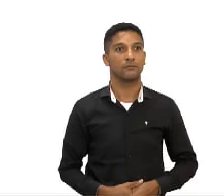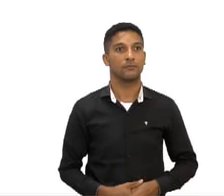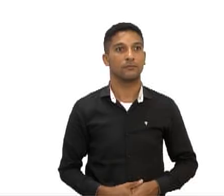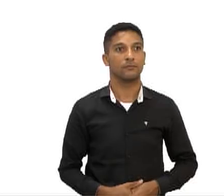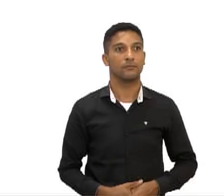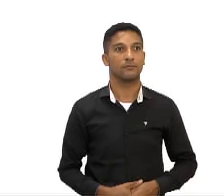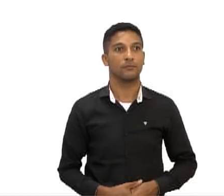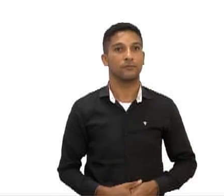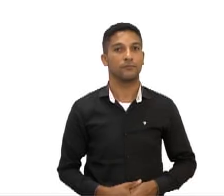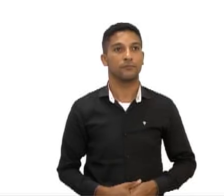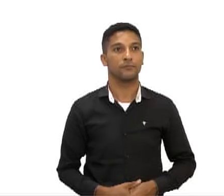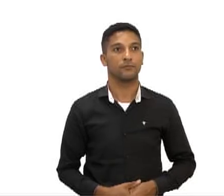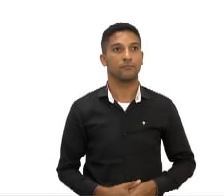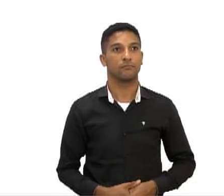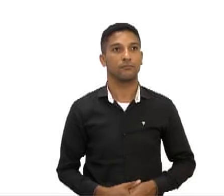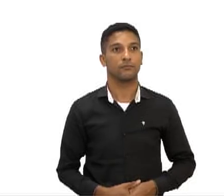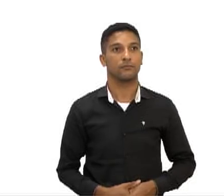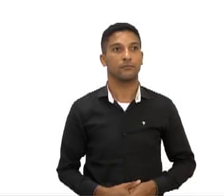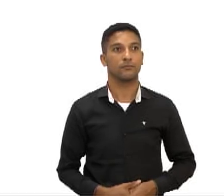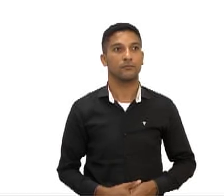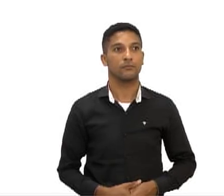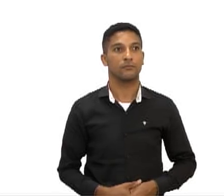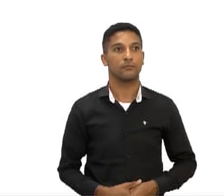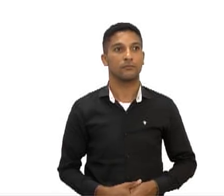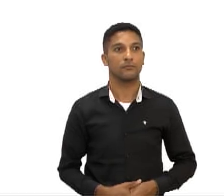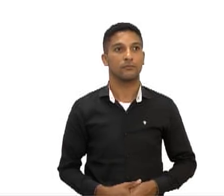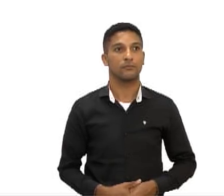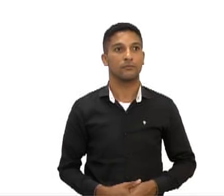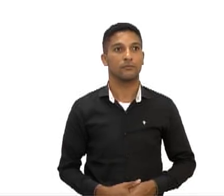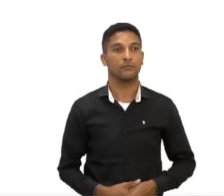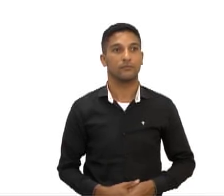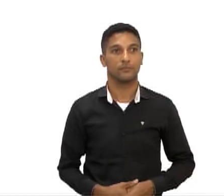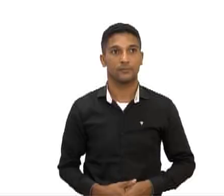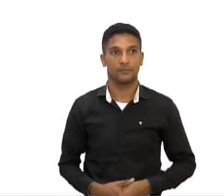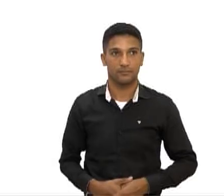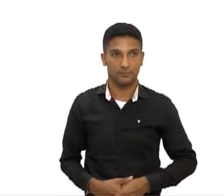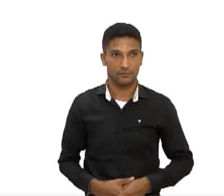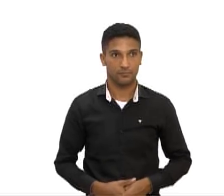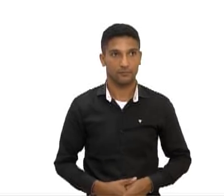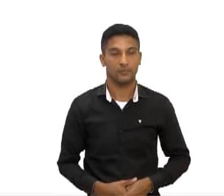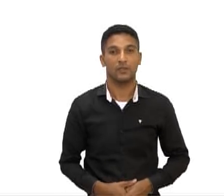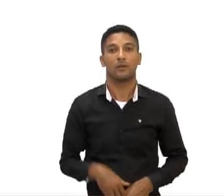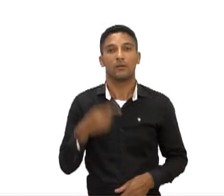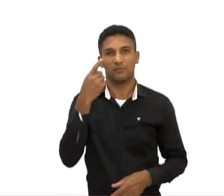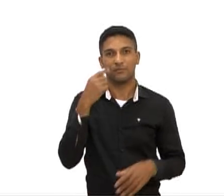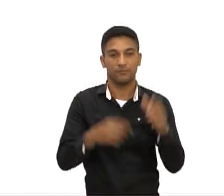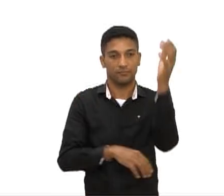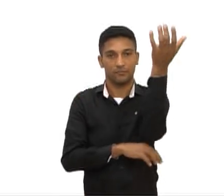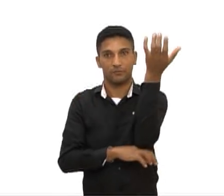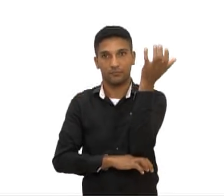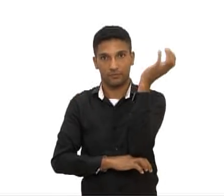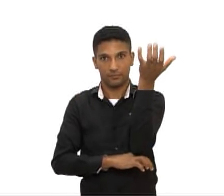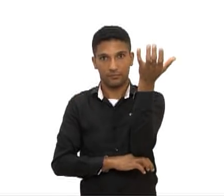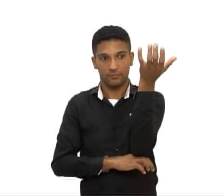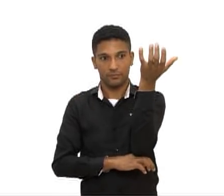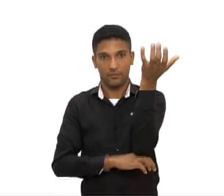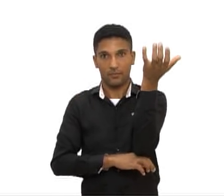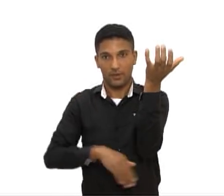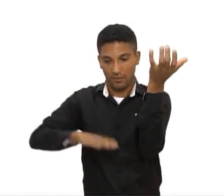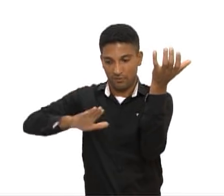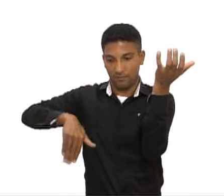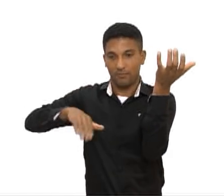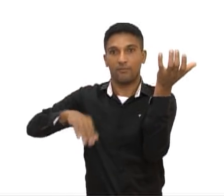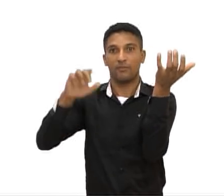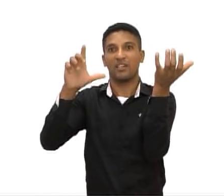histórico essa concentração, relacionada já lá à colonização portuguesa, e que muitos estados